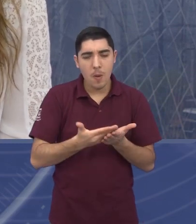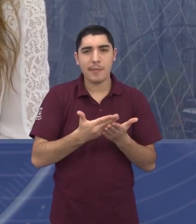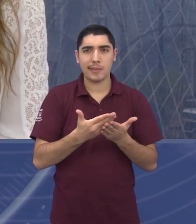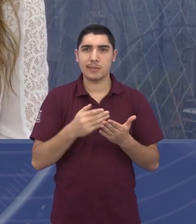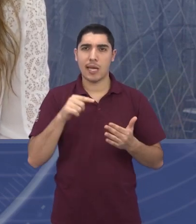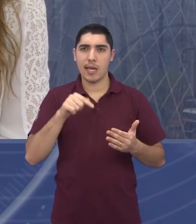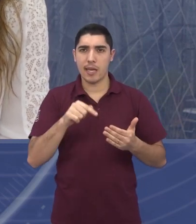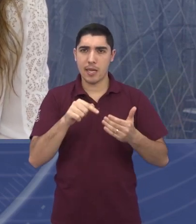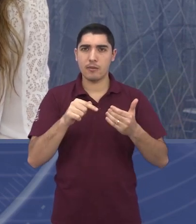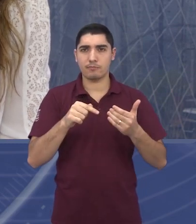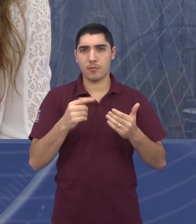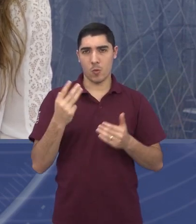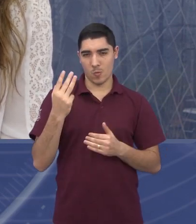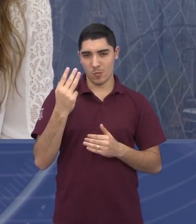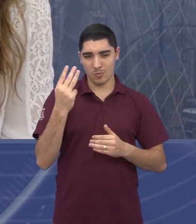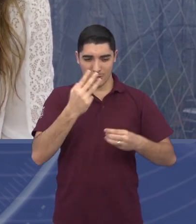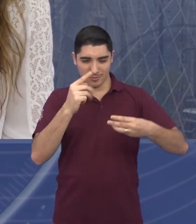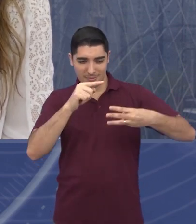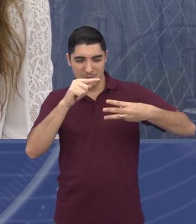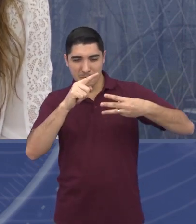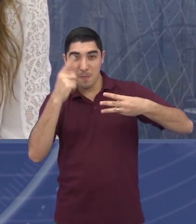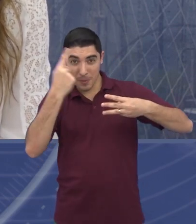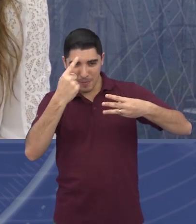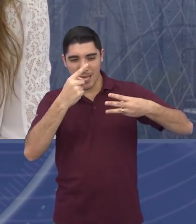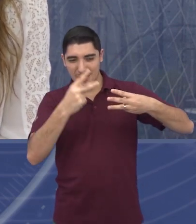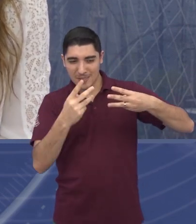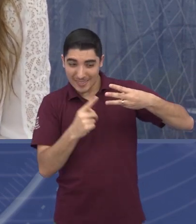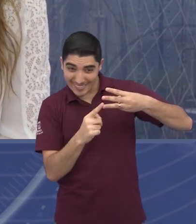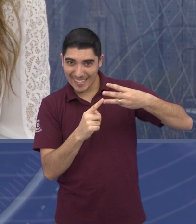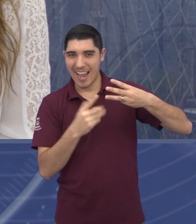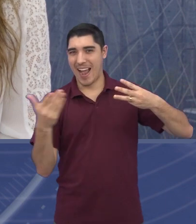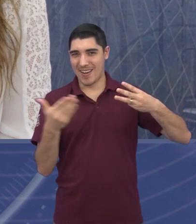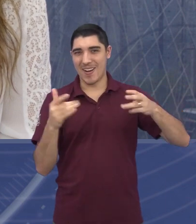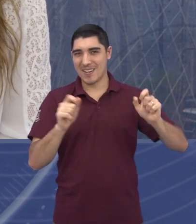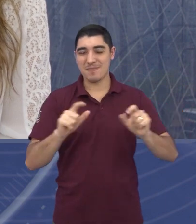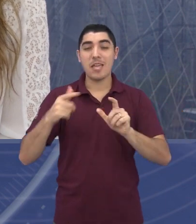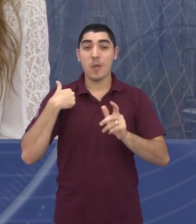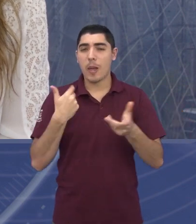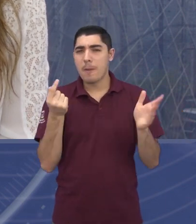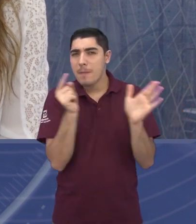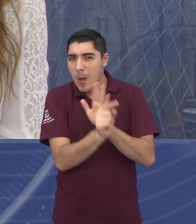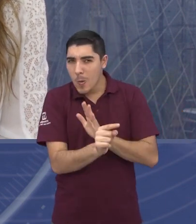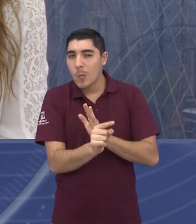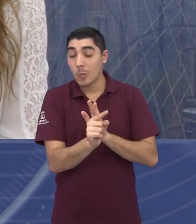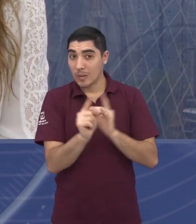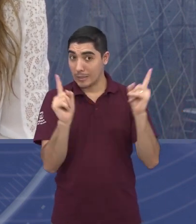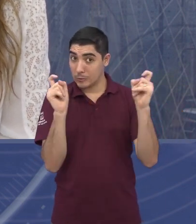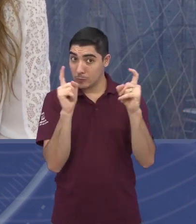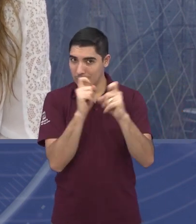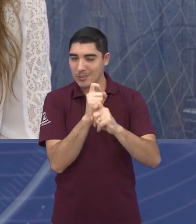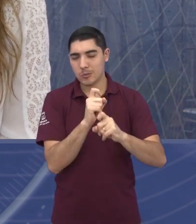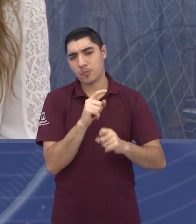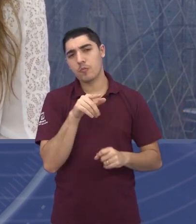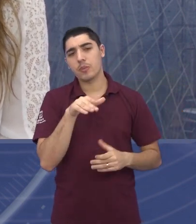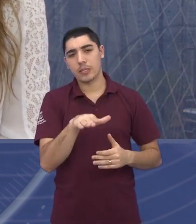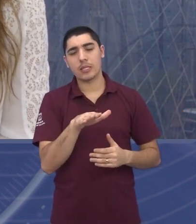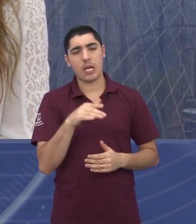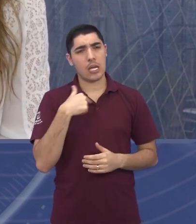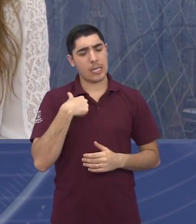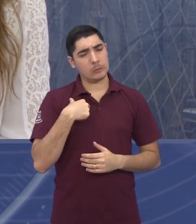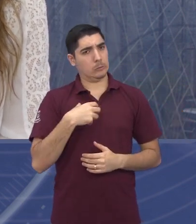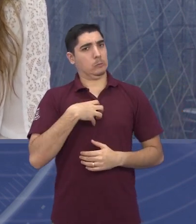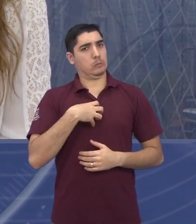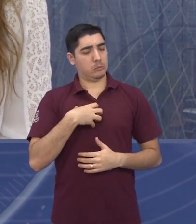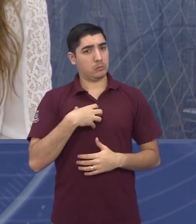iniciar assim o terceiro bloco, já vamos falar, né, colocar lenha na fogueira, falar de um assunto complicado. Uma coisa que me chamou